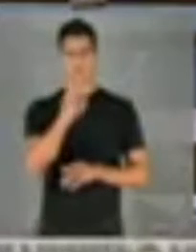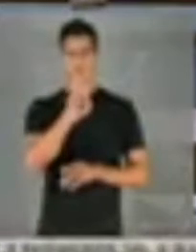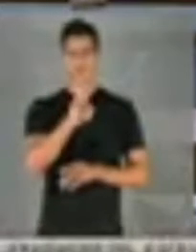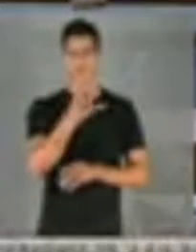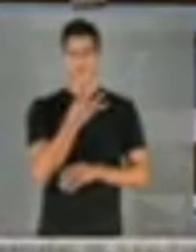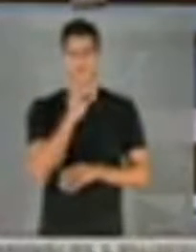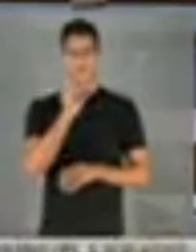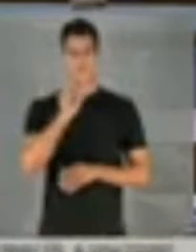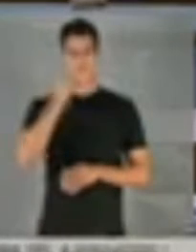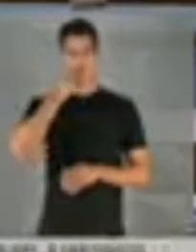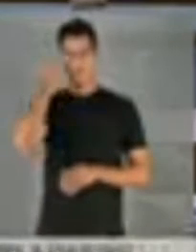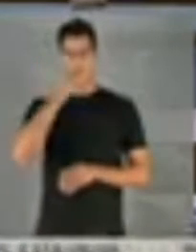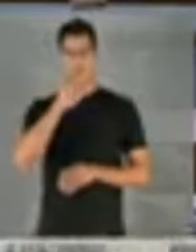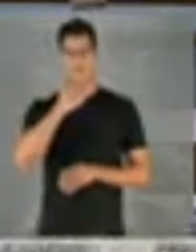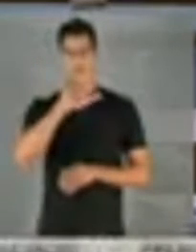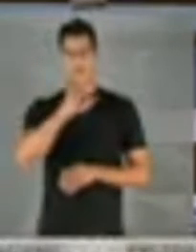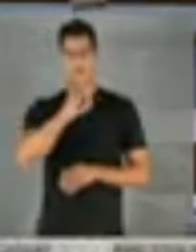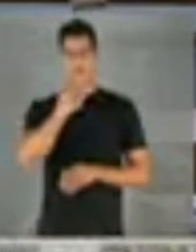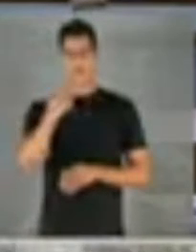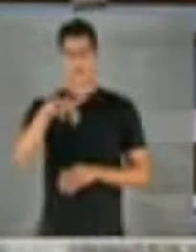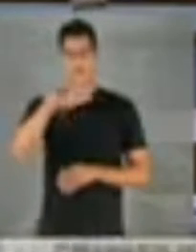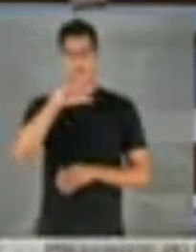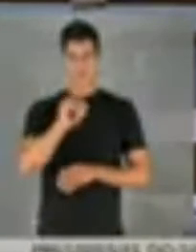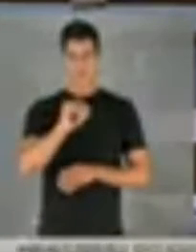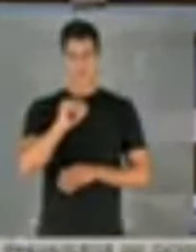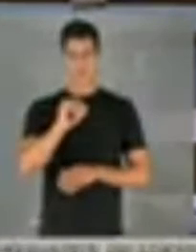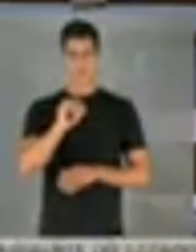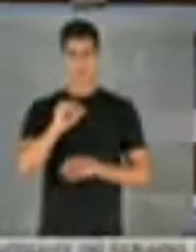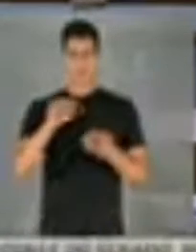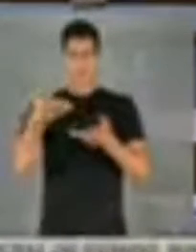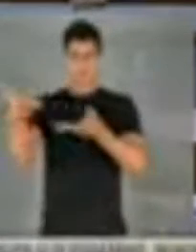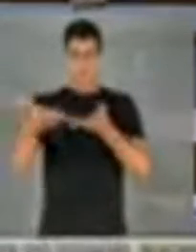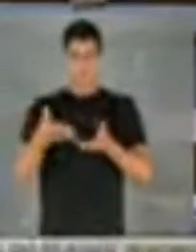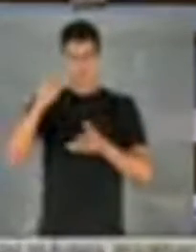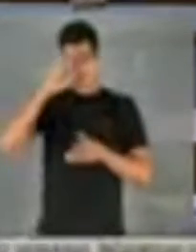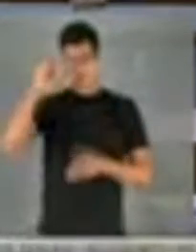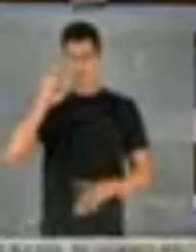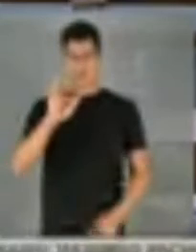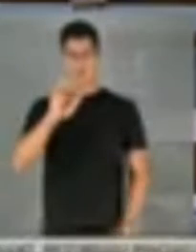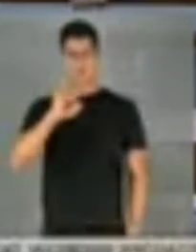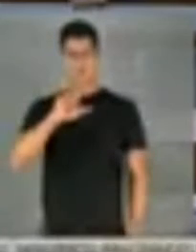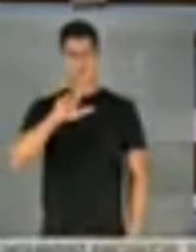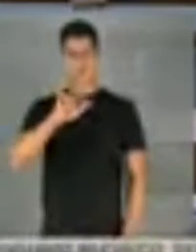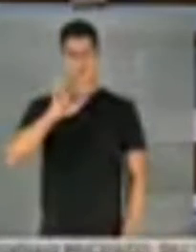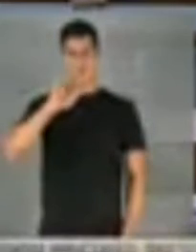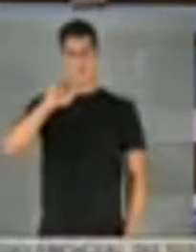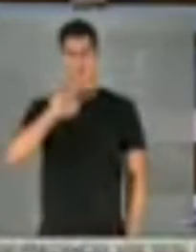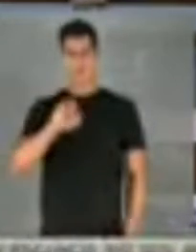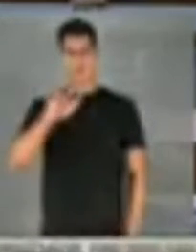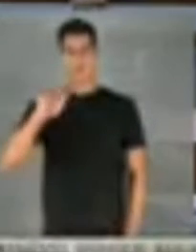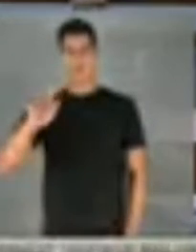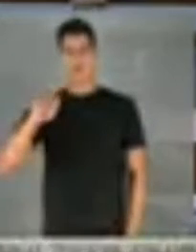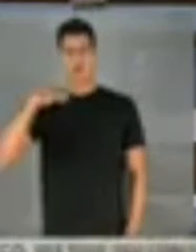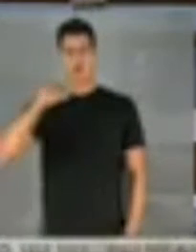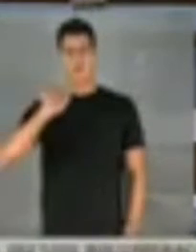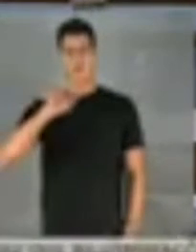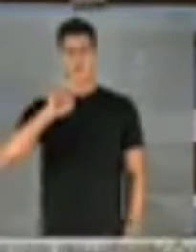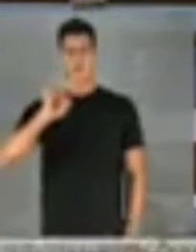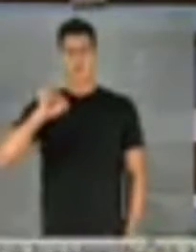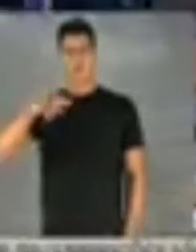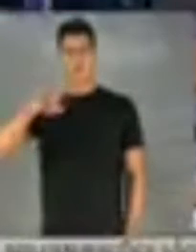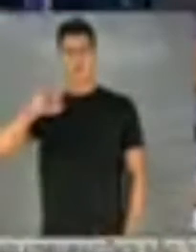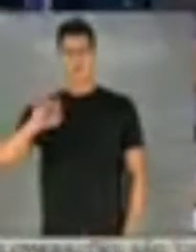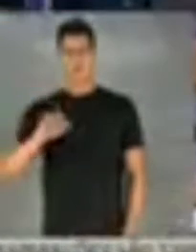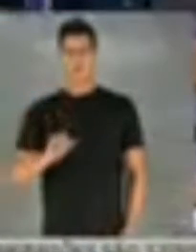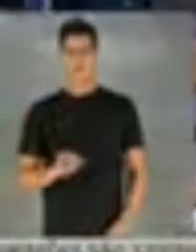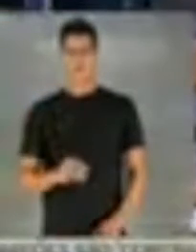328-540, do senador Alessandro Vieira e senador Humberto Costa. Convoca o senhor Felipe G. Martins. Quem é esse? Senhor